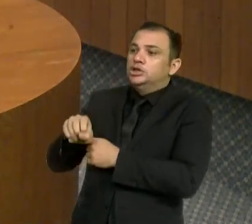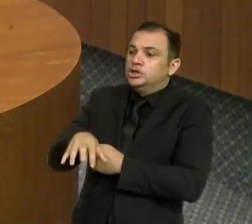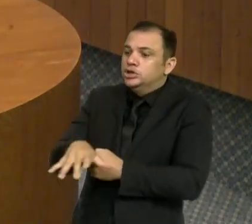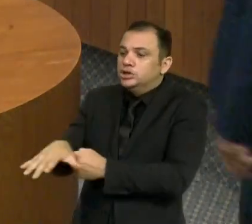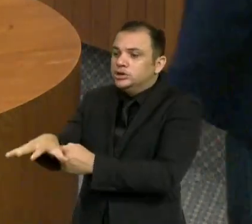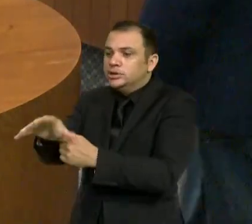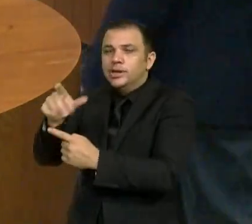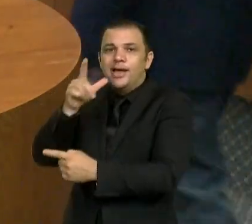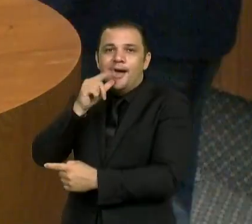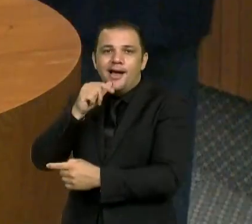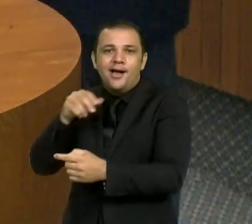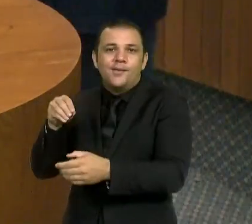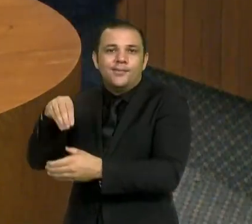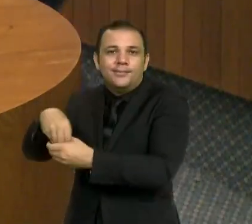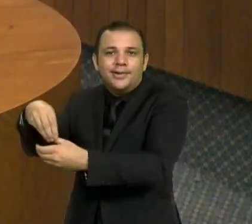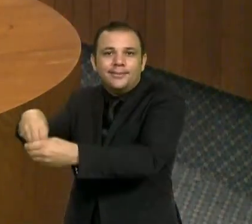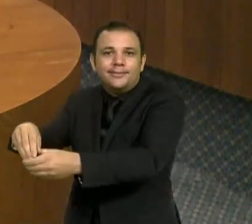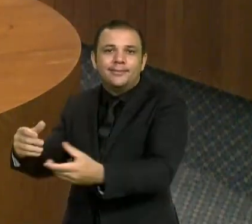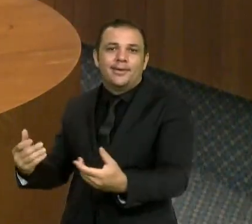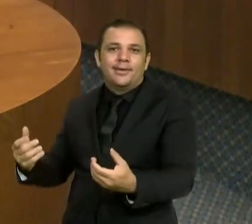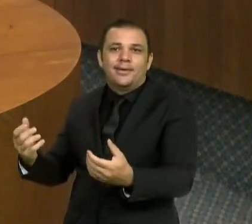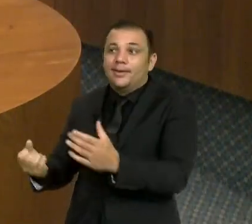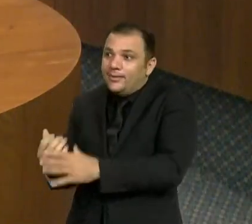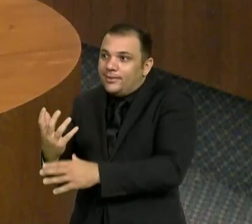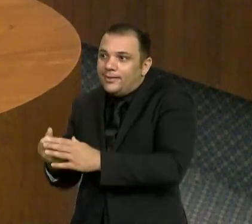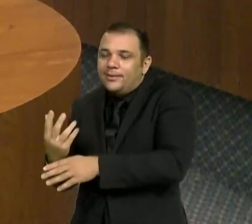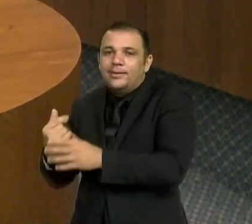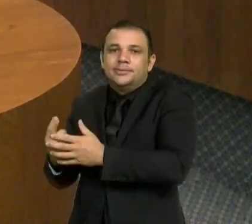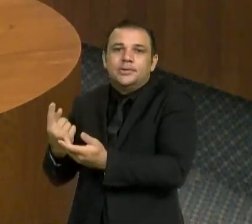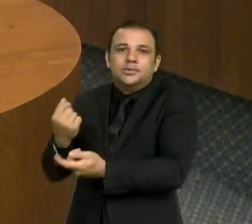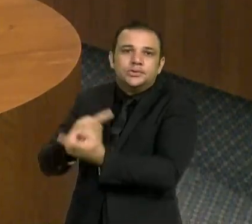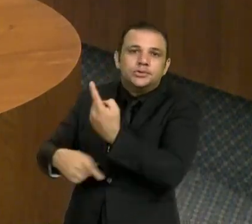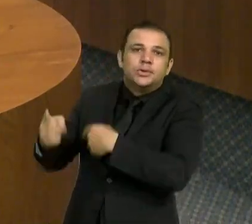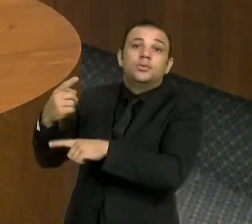que o nosso, através da boa gestão dos seus recursos hídricos. Então, esse era meu recado nesse momento.